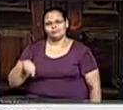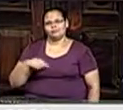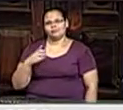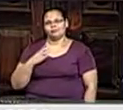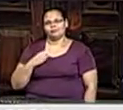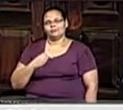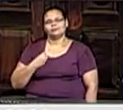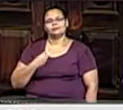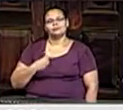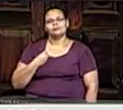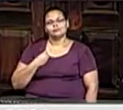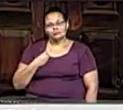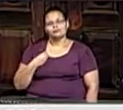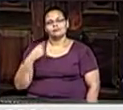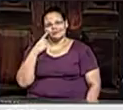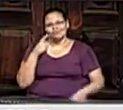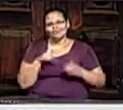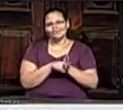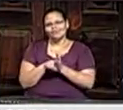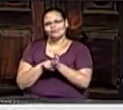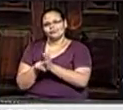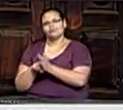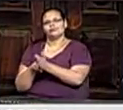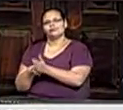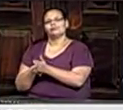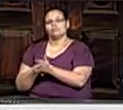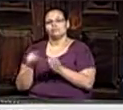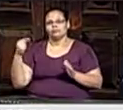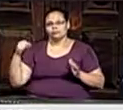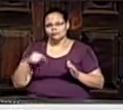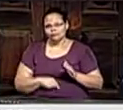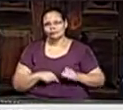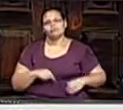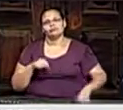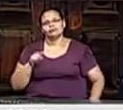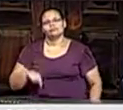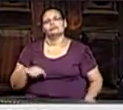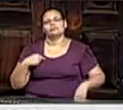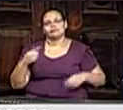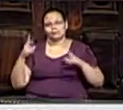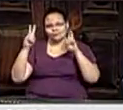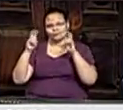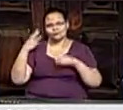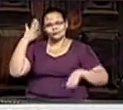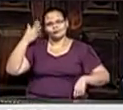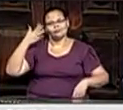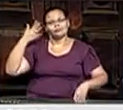estaremos para fazer uma análise profunda, considerando que essa fala de hoje é